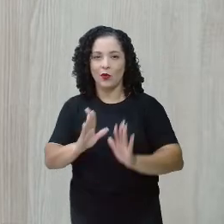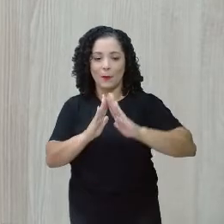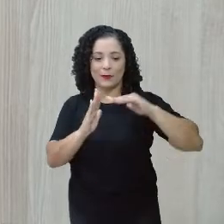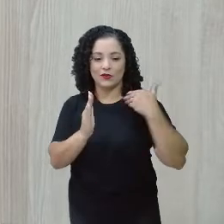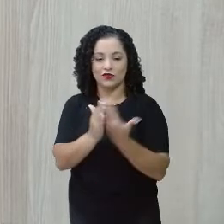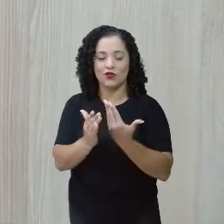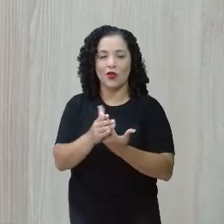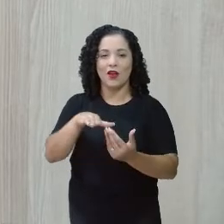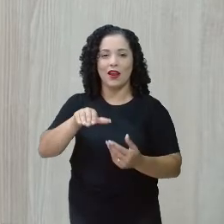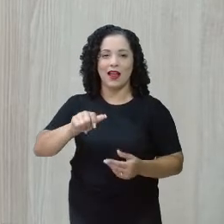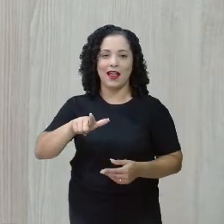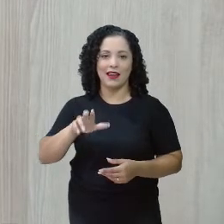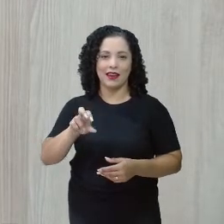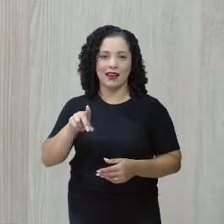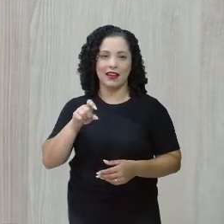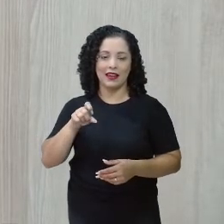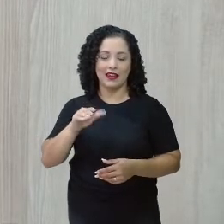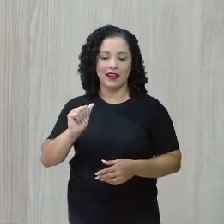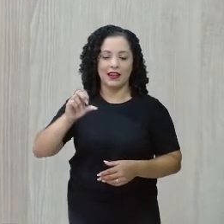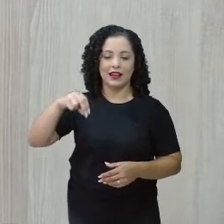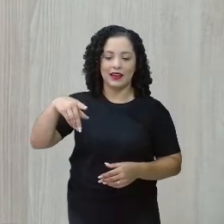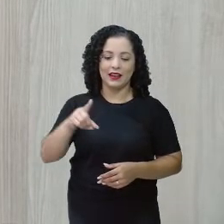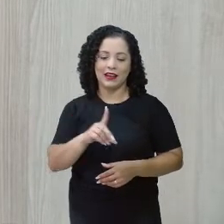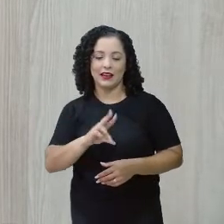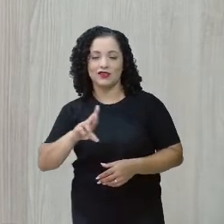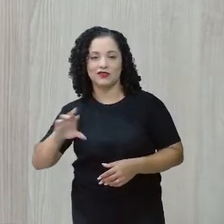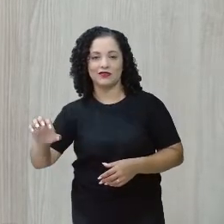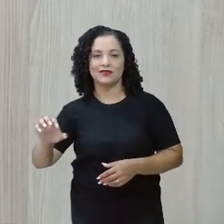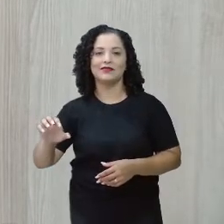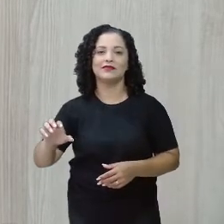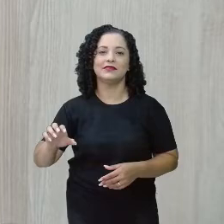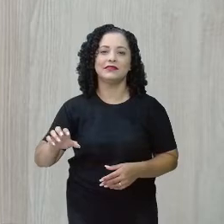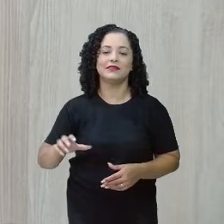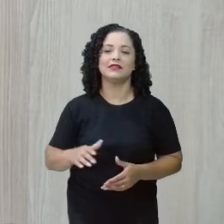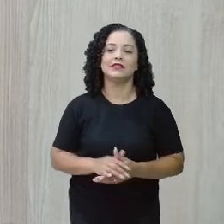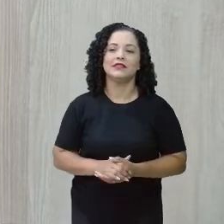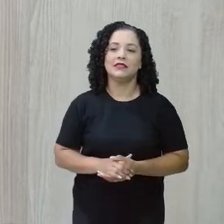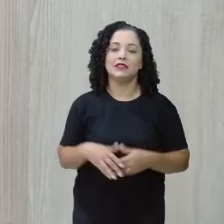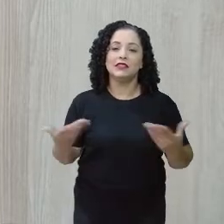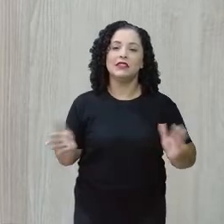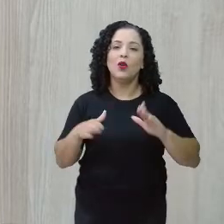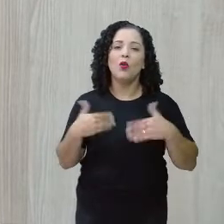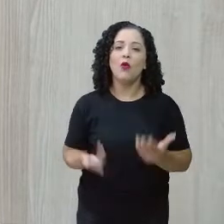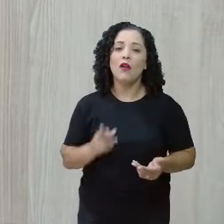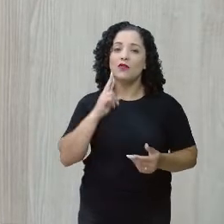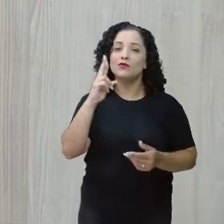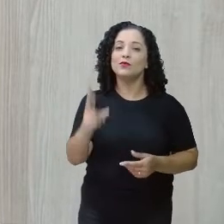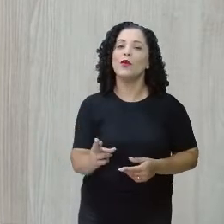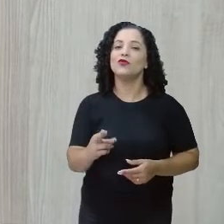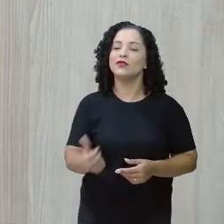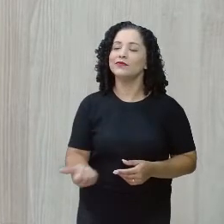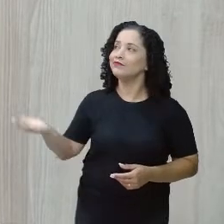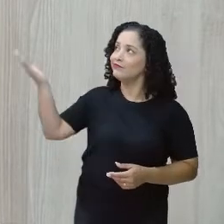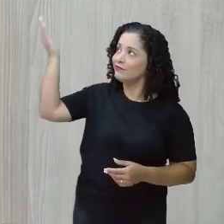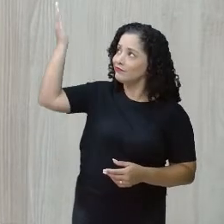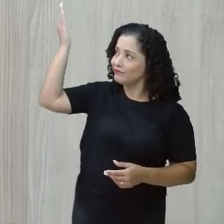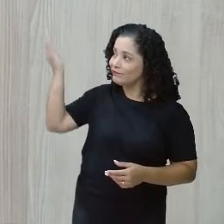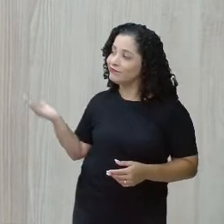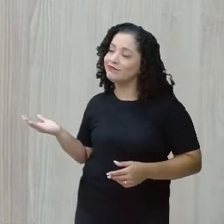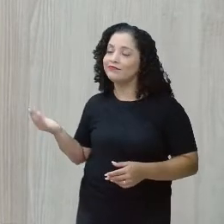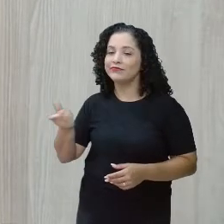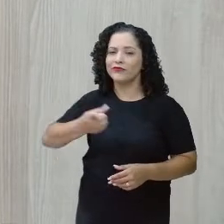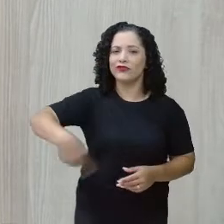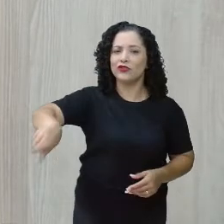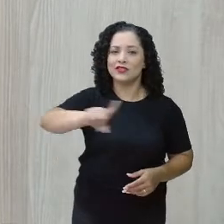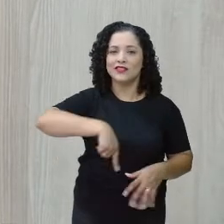é Keirson Kaique. Então, ele está aqui participando. Coloca aí, Keirson, a letrinha também. Vocês aí, todos que estão aí no chat